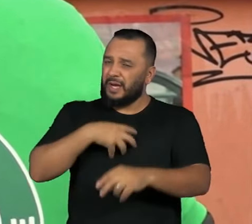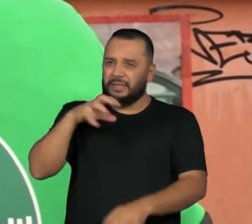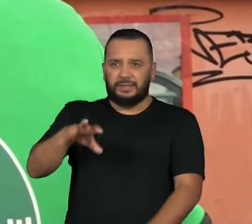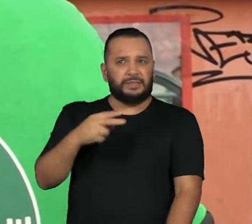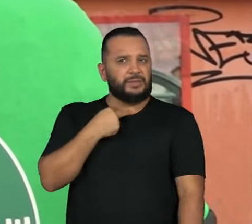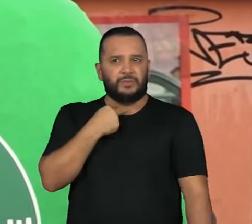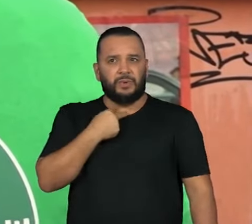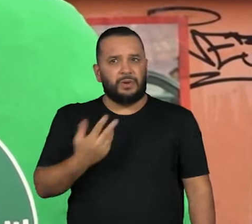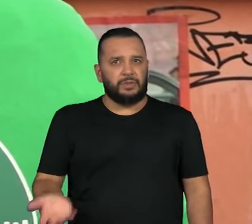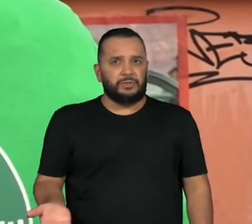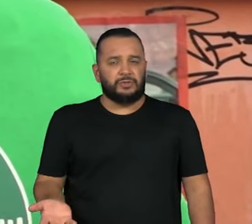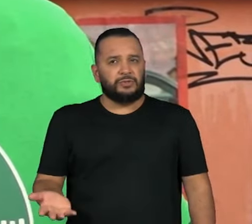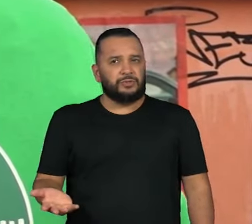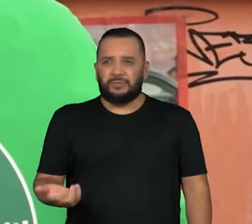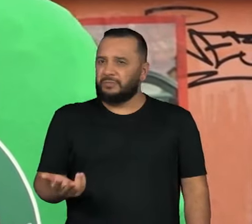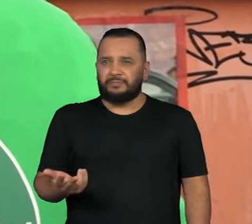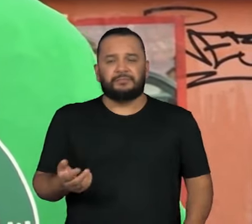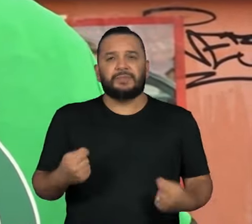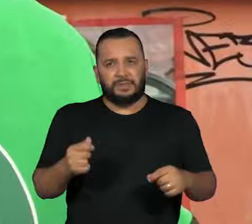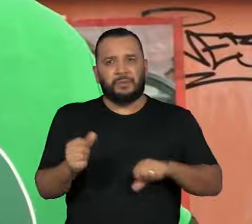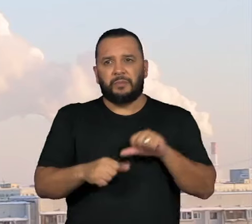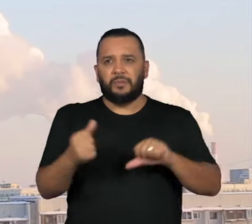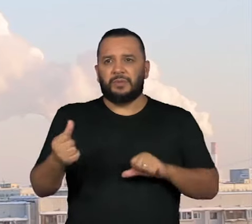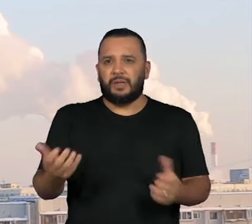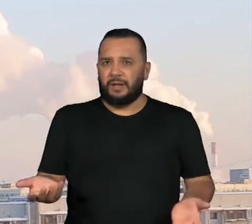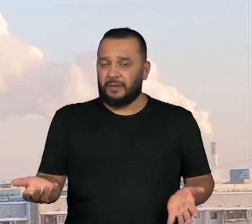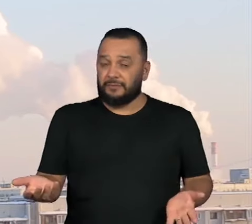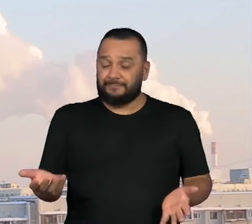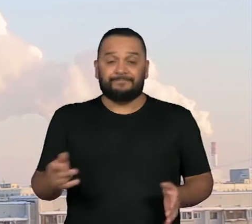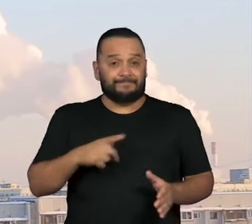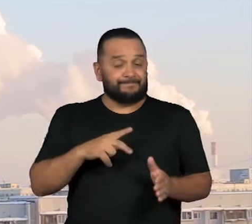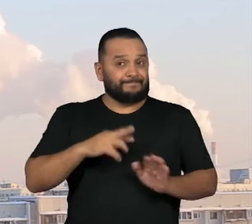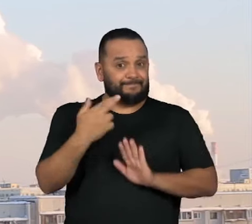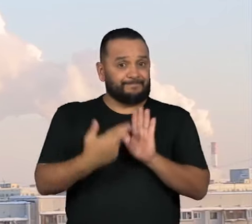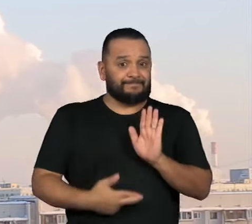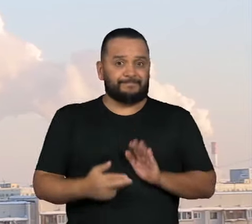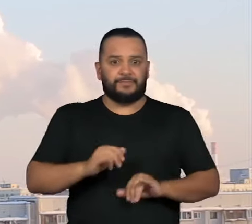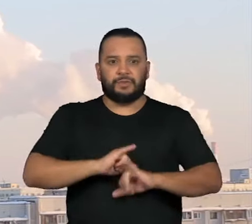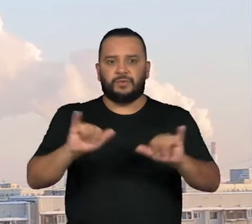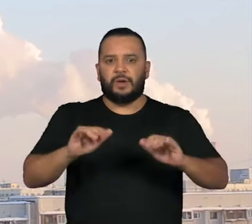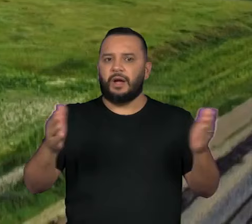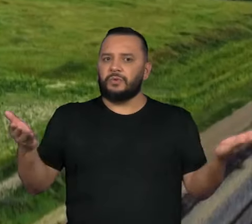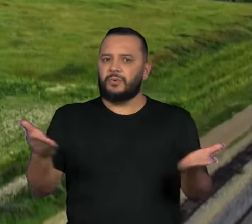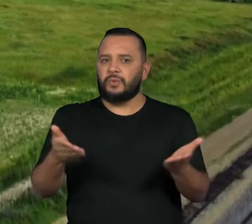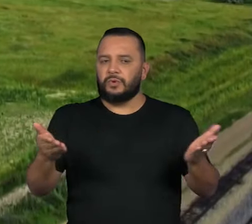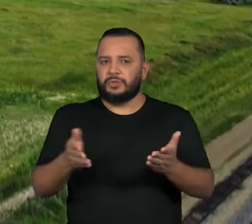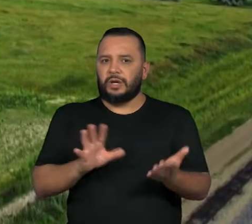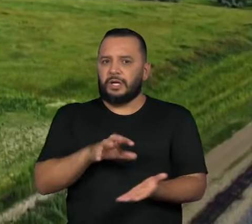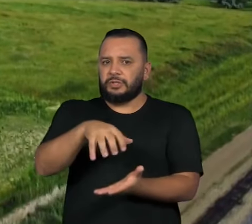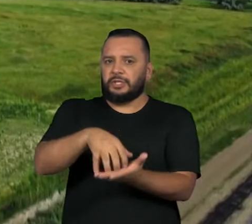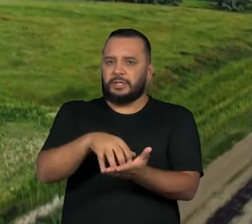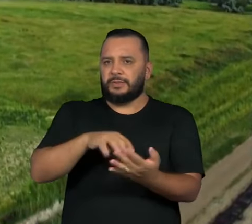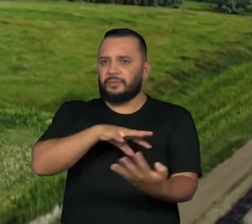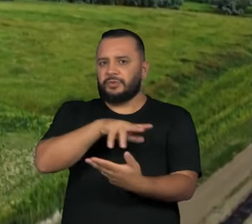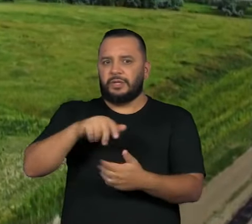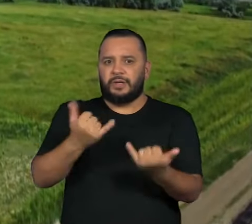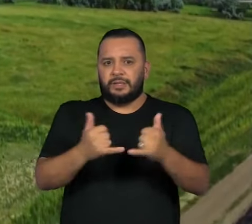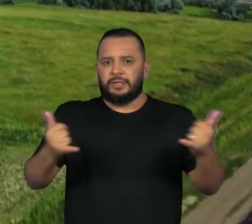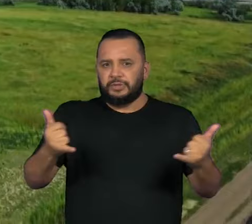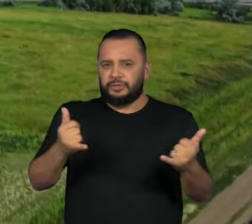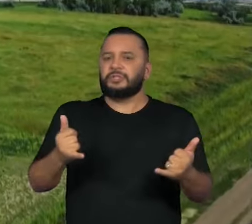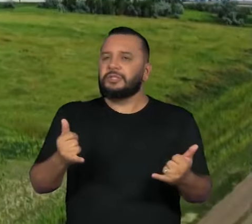esse manifestante. Dass wir nicht so weitermachen können wie bisher. Um relatório divulgado hoje pela Agência Internacional de Energia dá razão